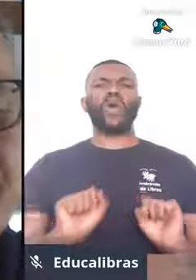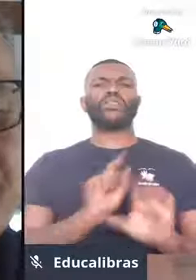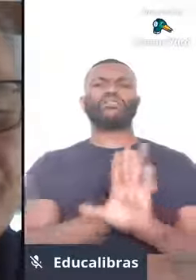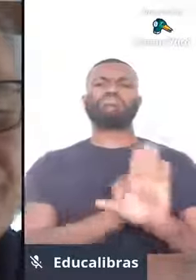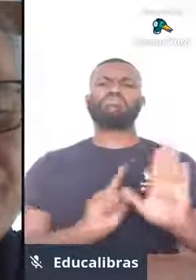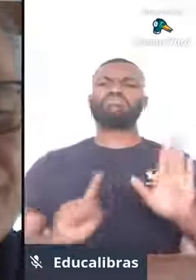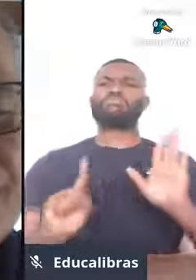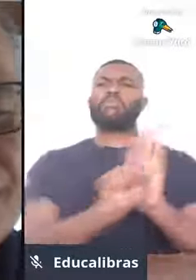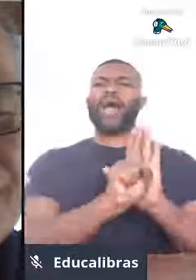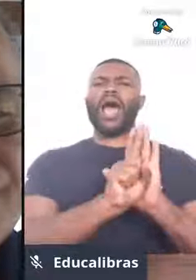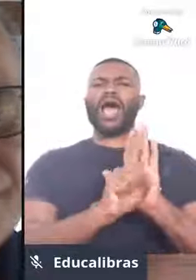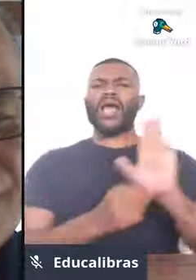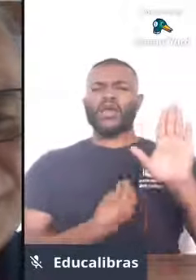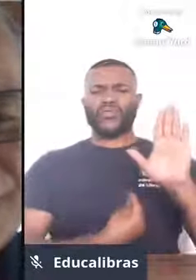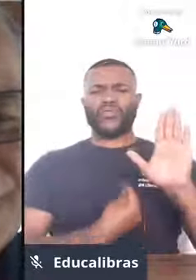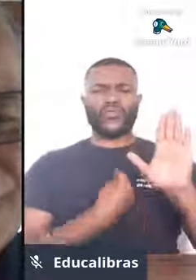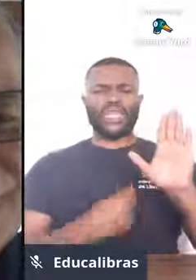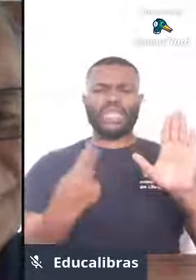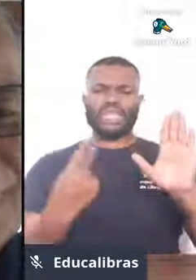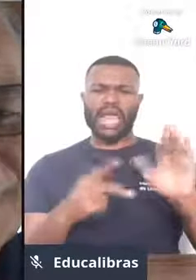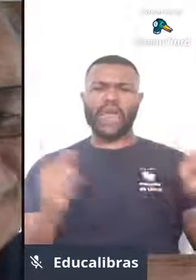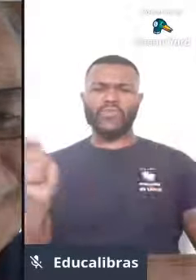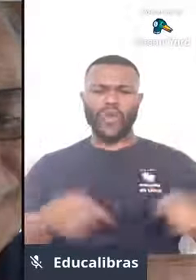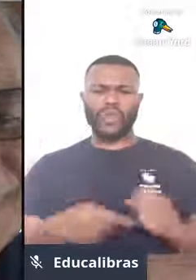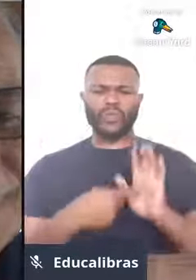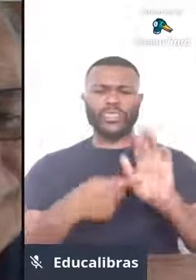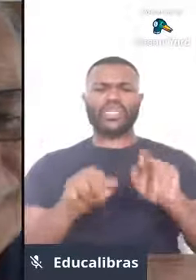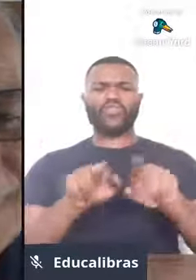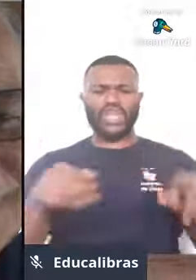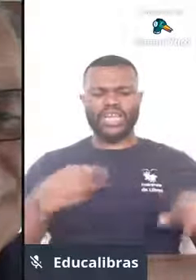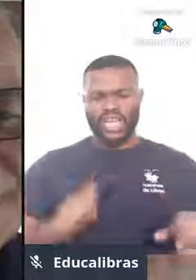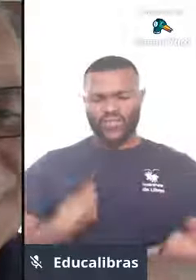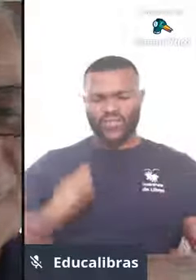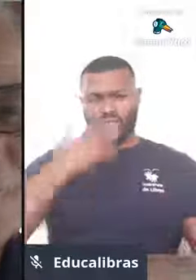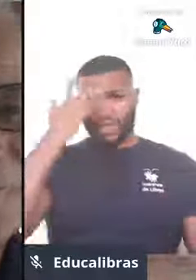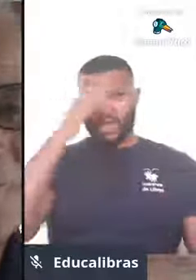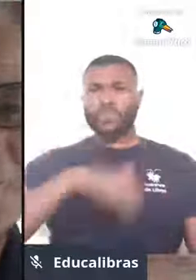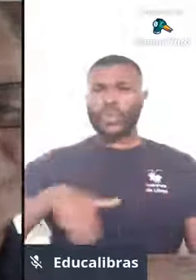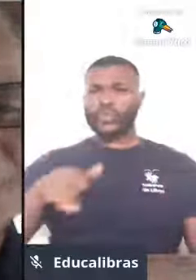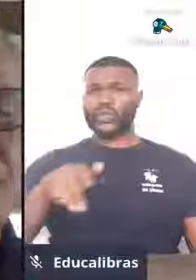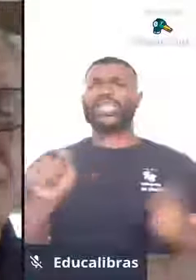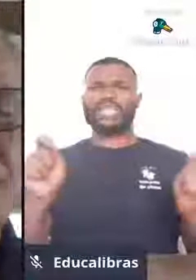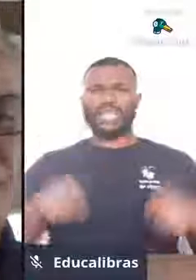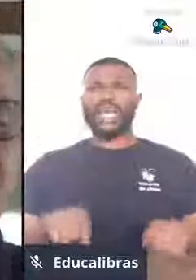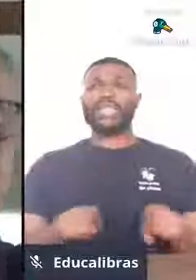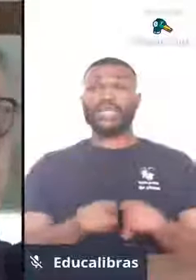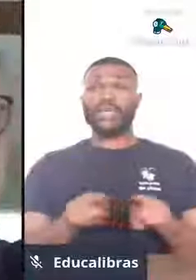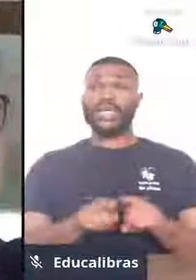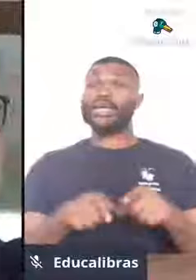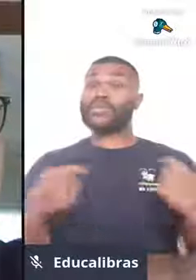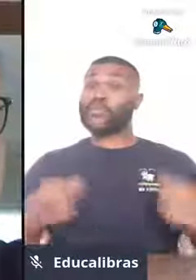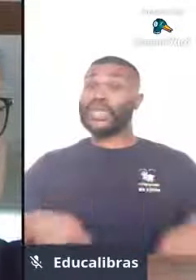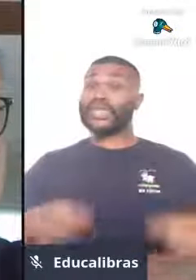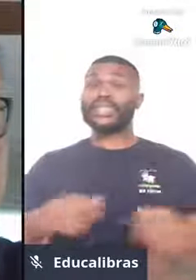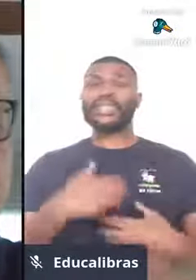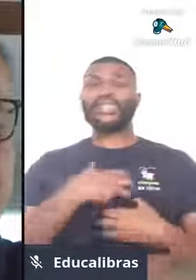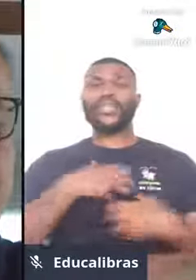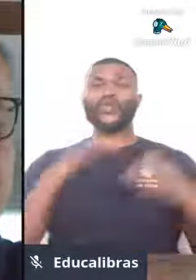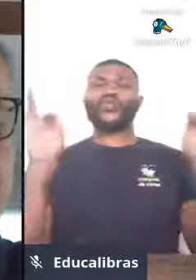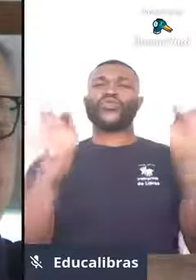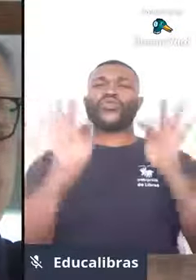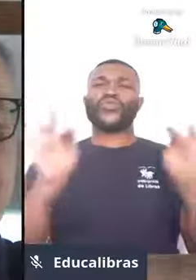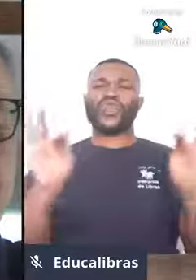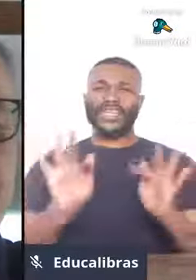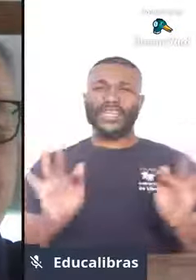vidas, né? Elas podem fazer a diferença na vida de todo mundo, podem e devem, né? Então, eu sou muito, muito feliz com a